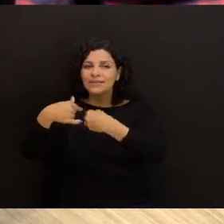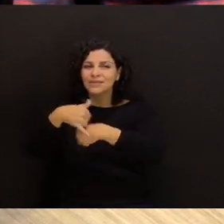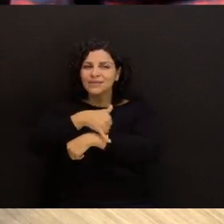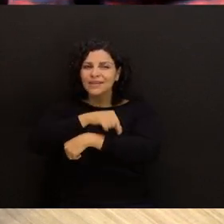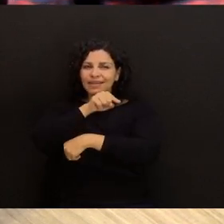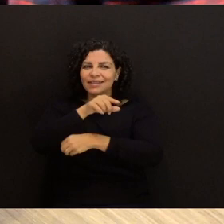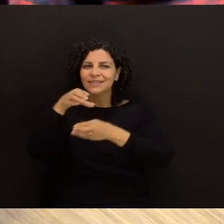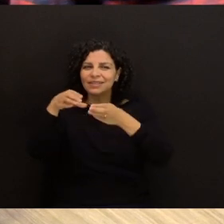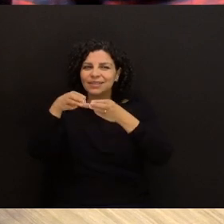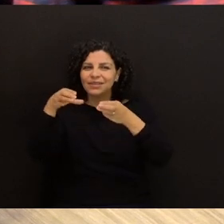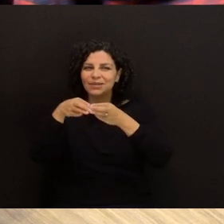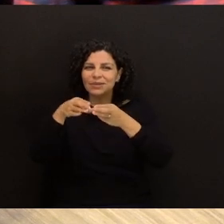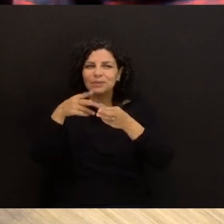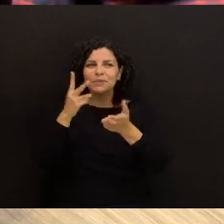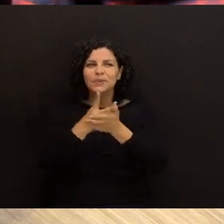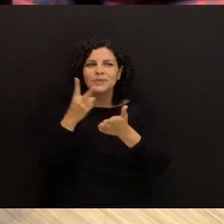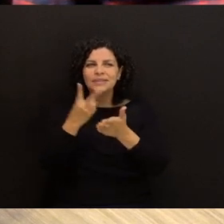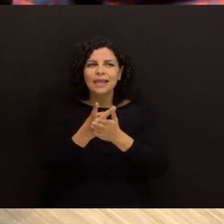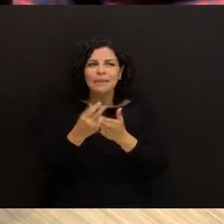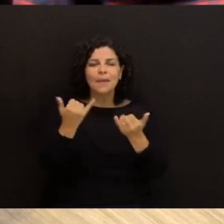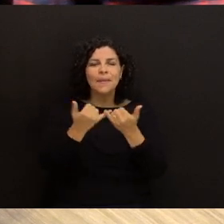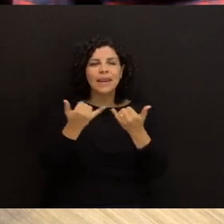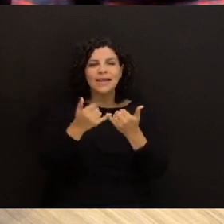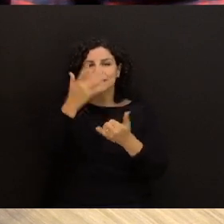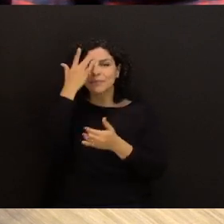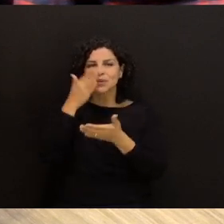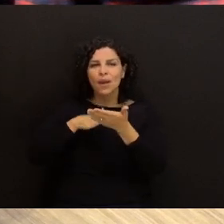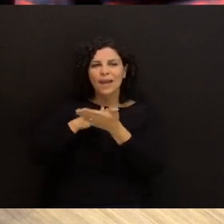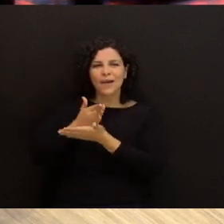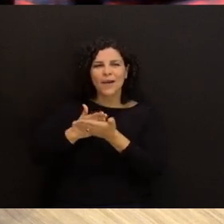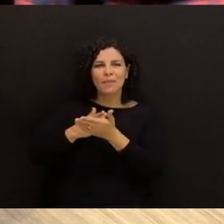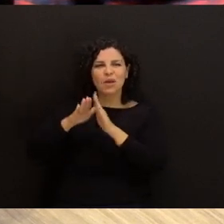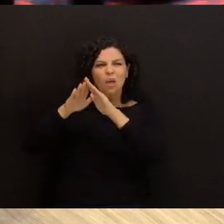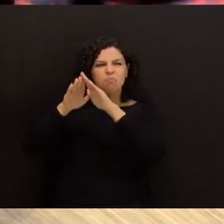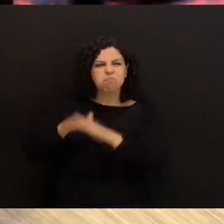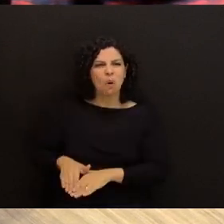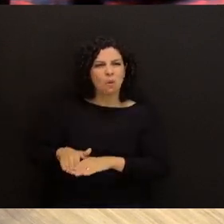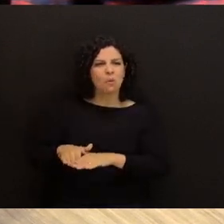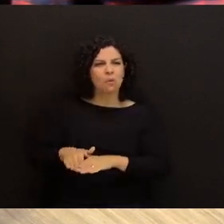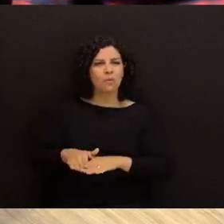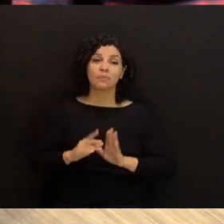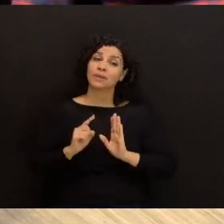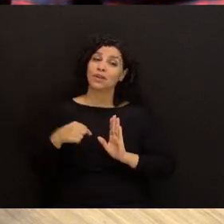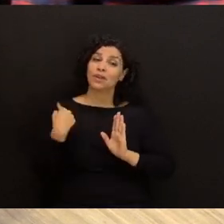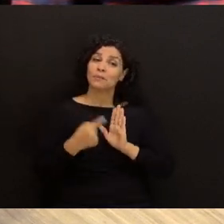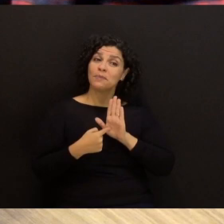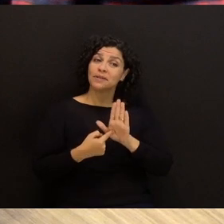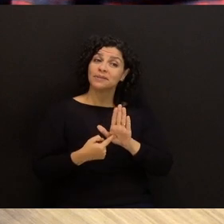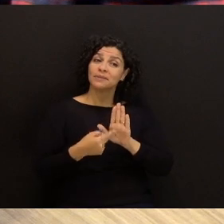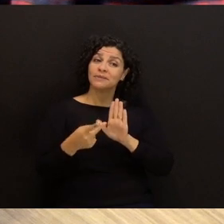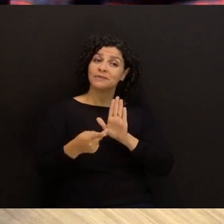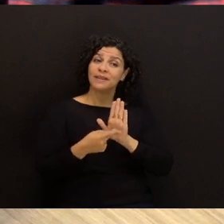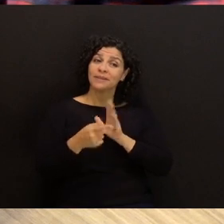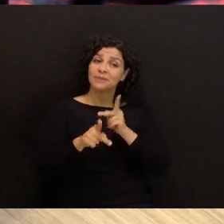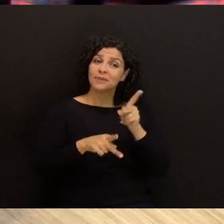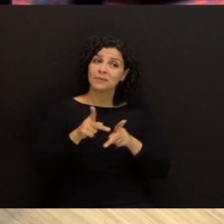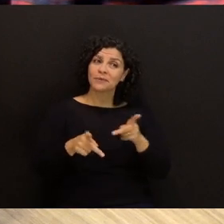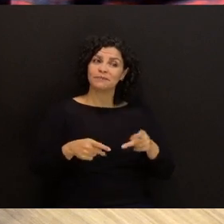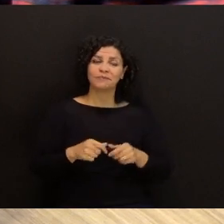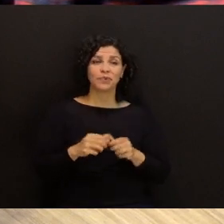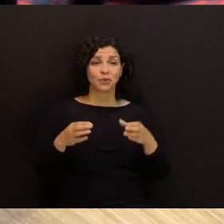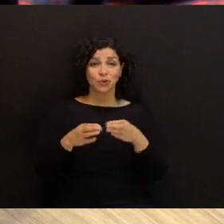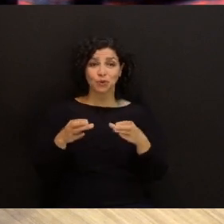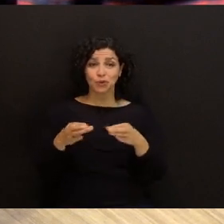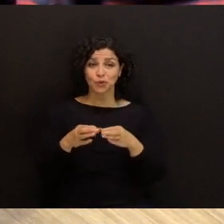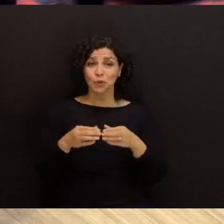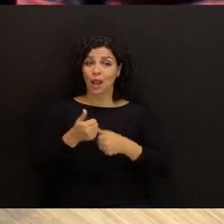Pinhais que é retalhar os que incomodam trazendo a verdade para a população o grande grupo